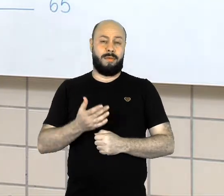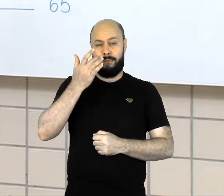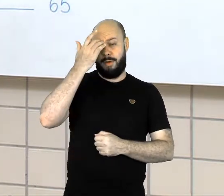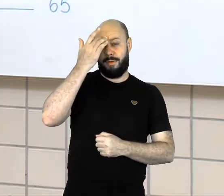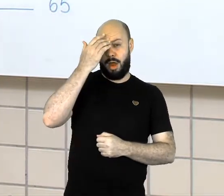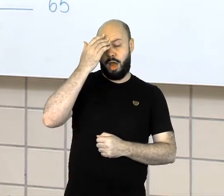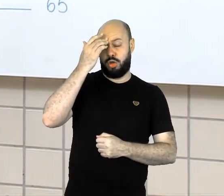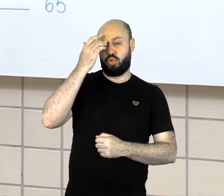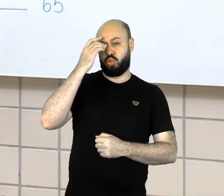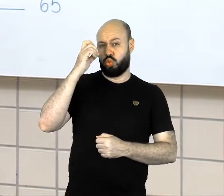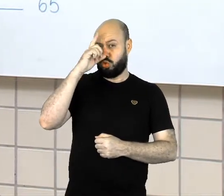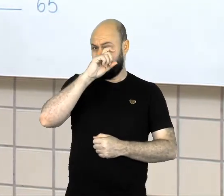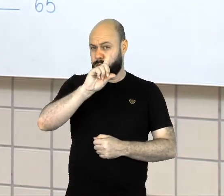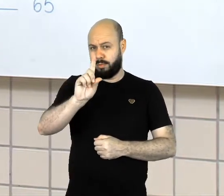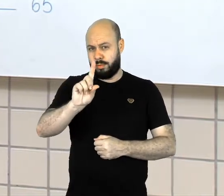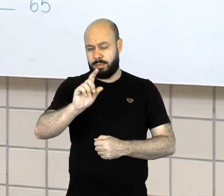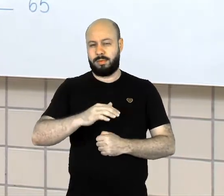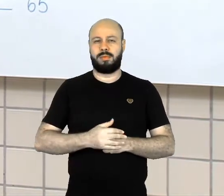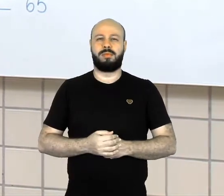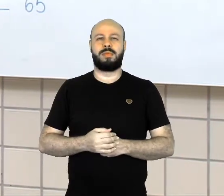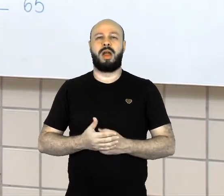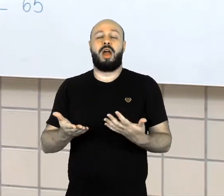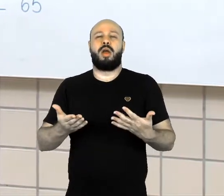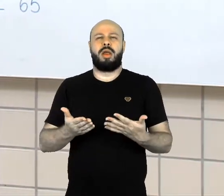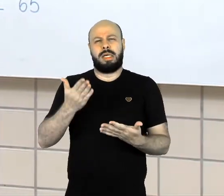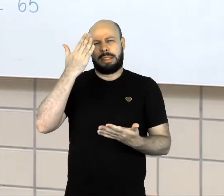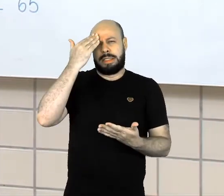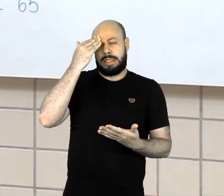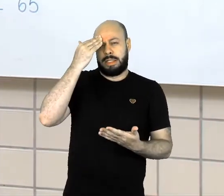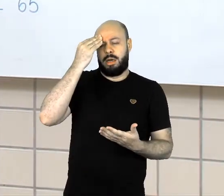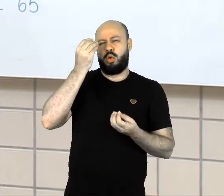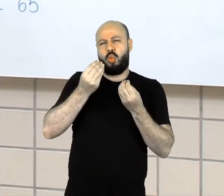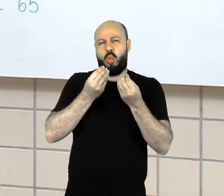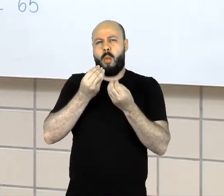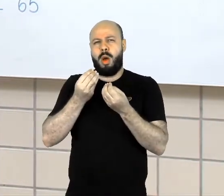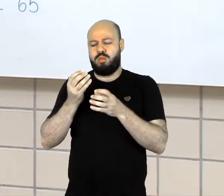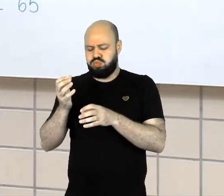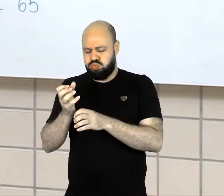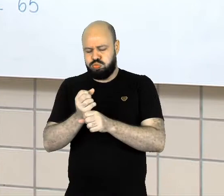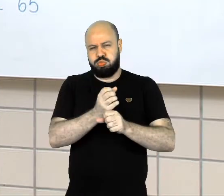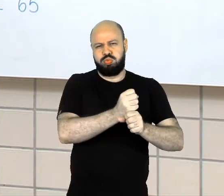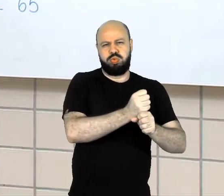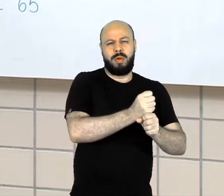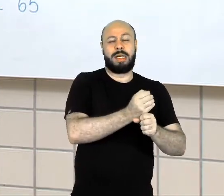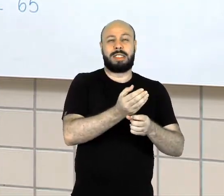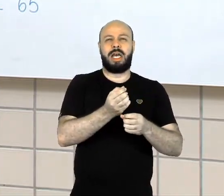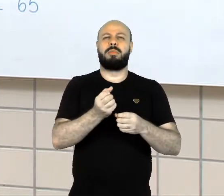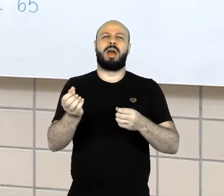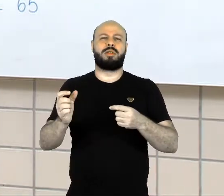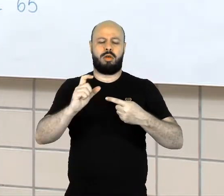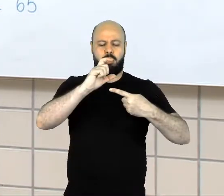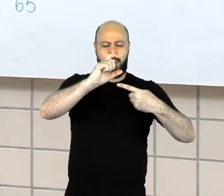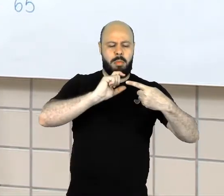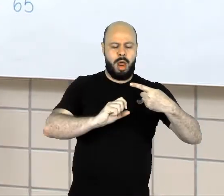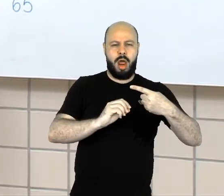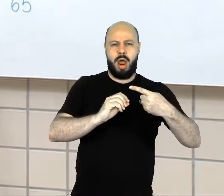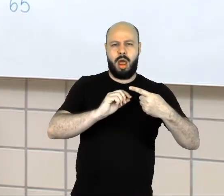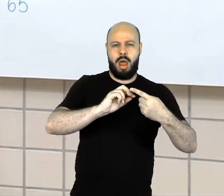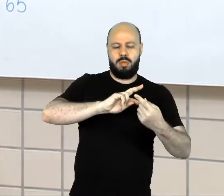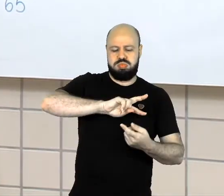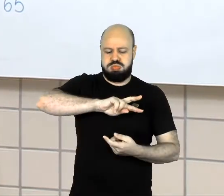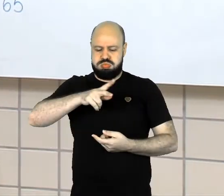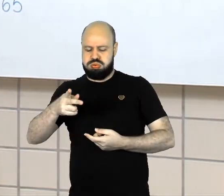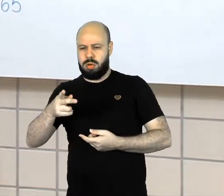que você aprendeu a trabalhar com os números decimais, a transformar fração em número decimal,